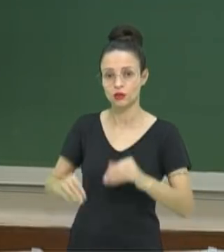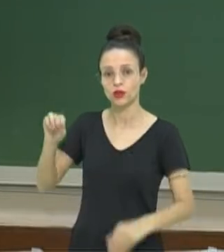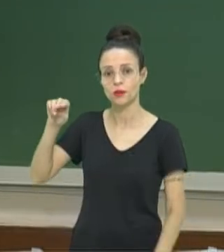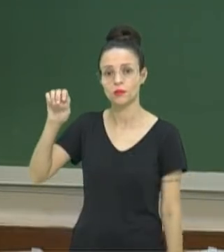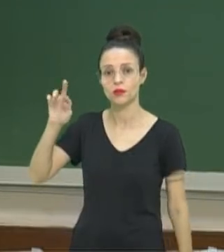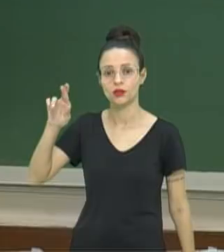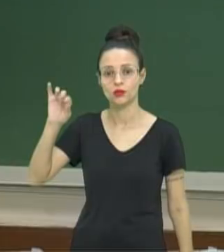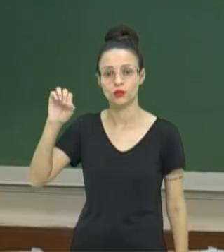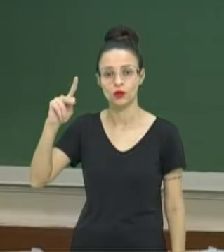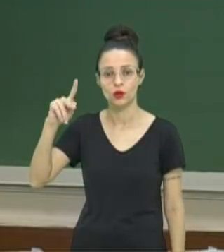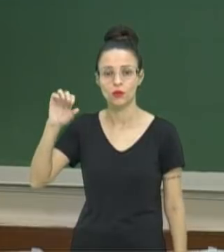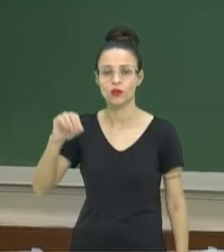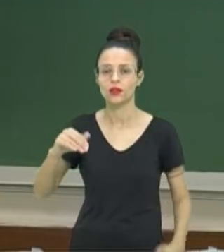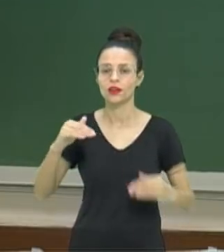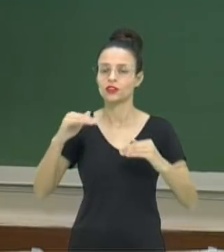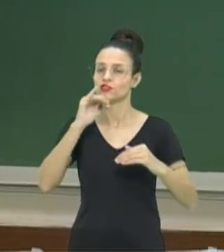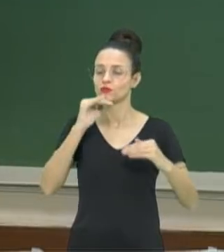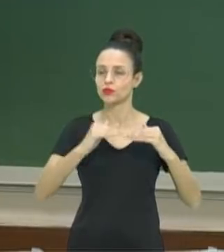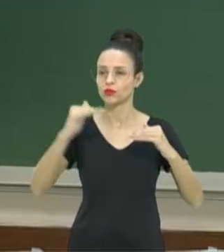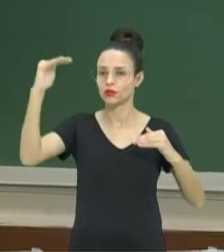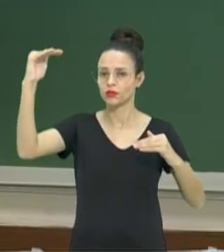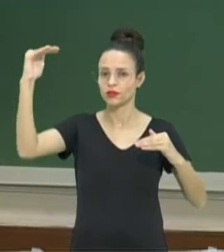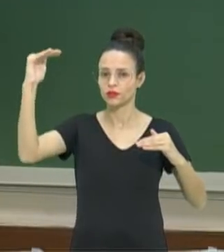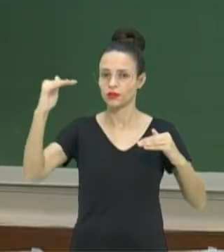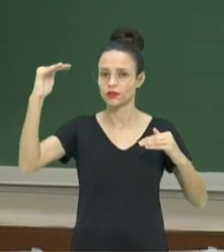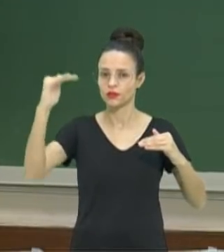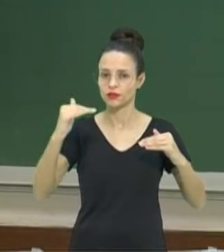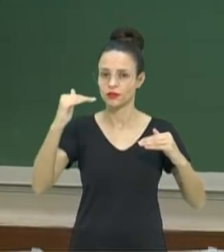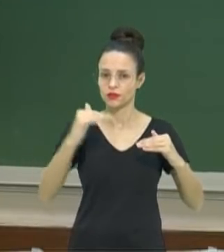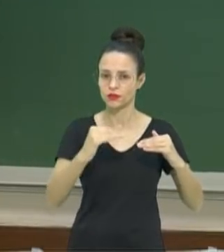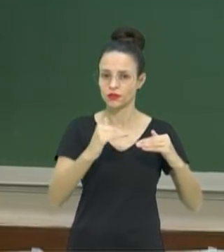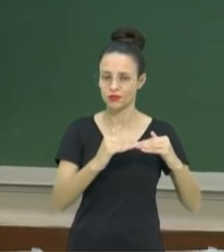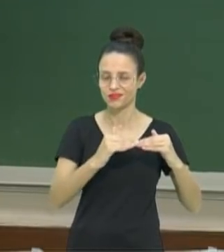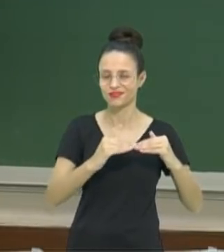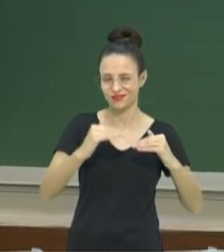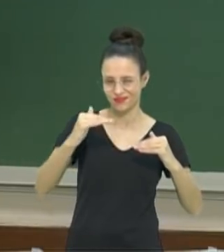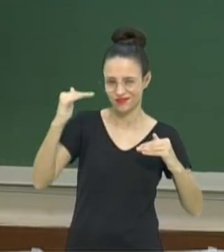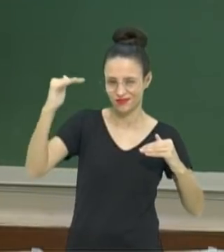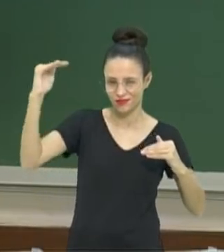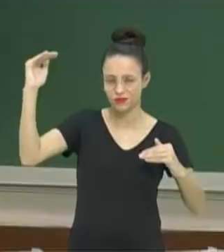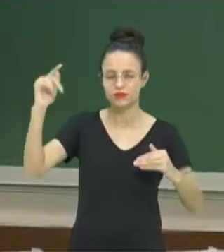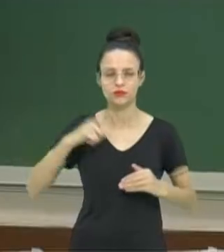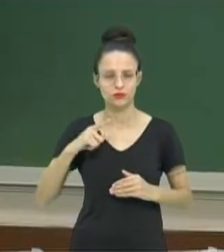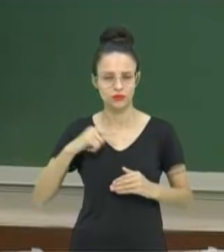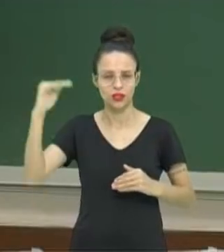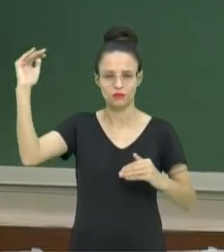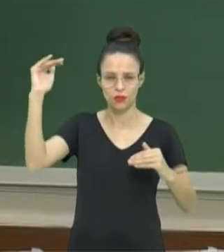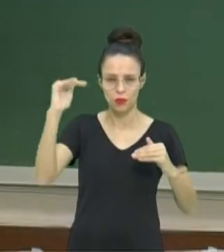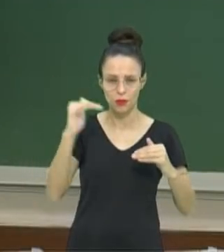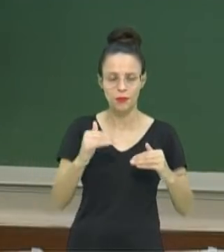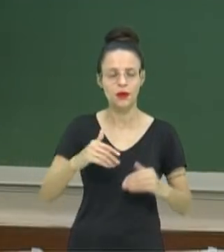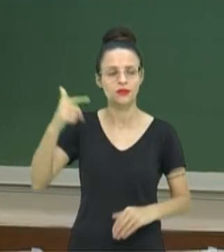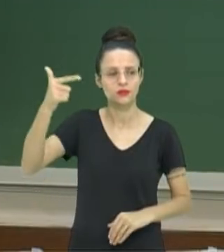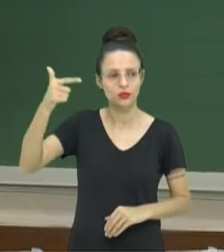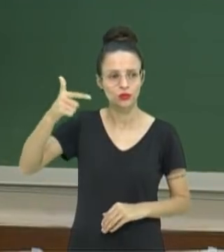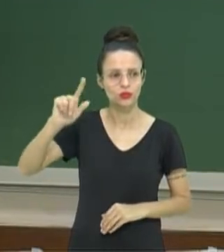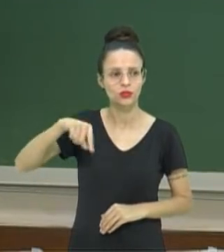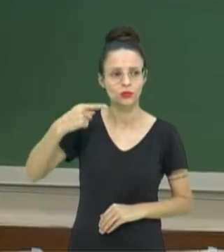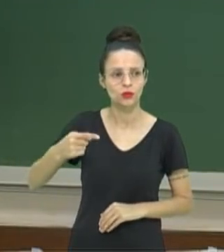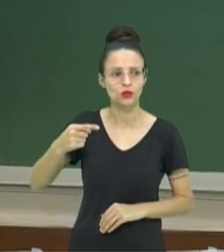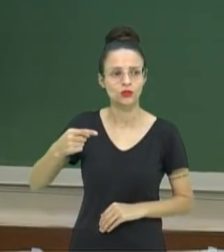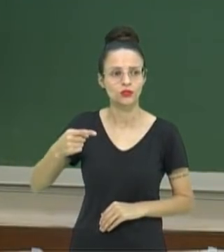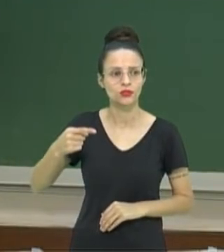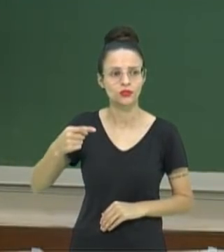metrópole, então é como se tivesse uma escada, né? A metrópole lá no topo, daí no segundo degrau nós temos a capital regional, depois no